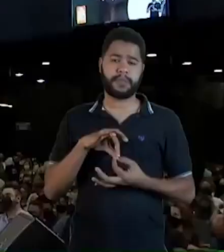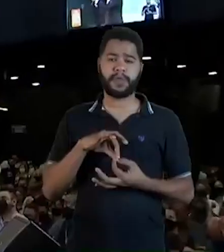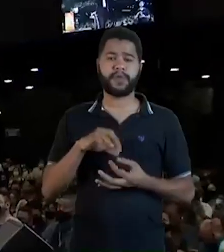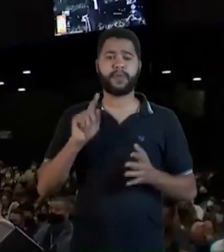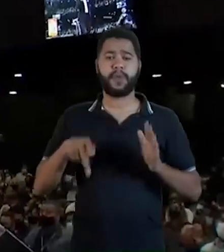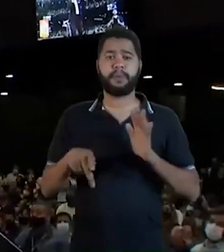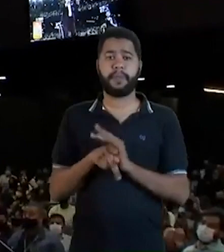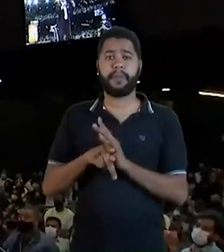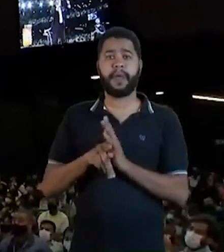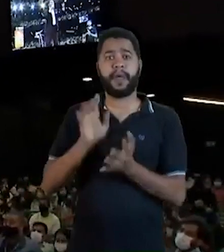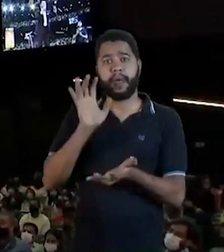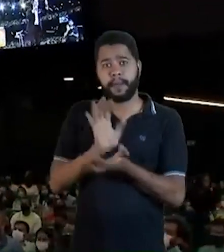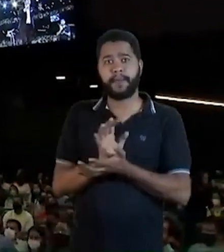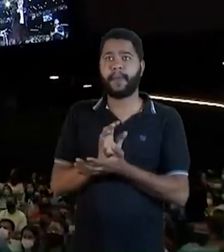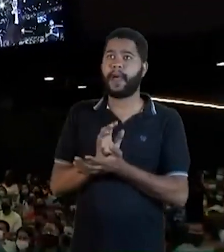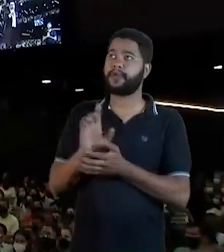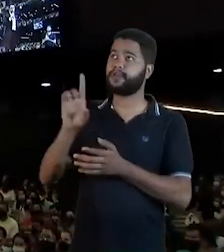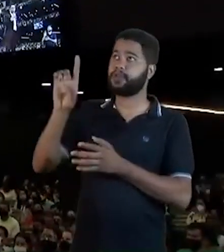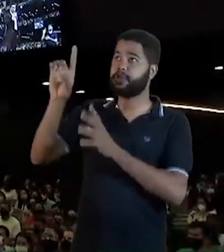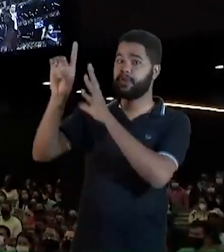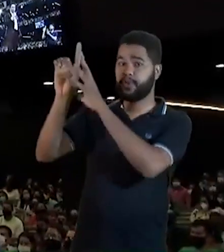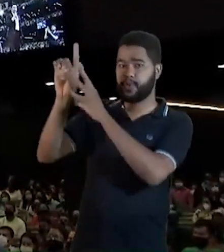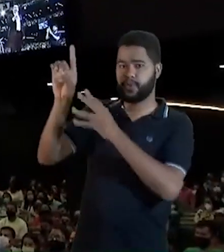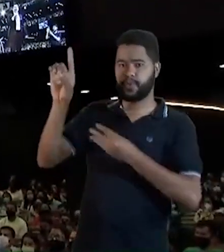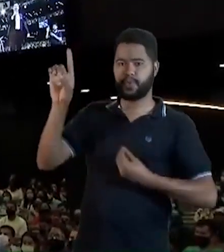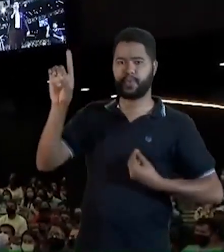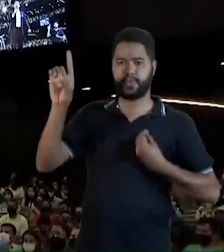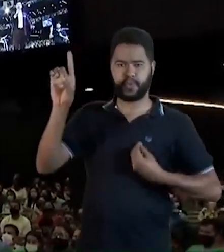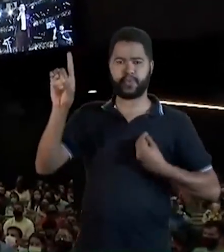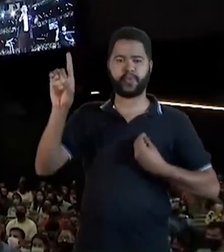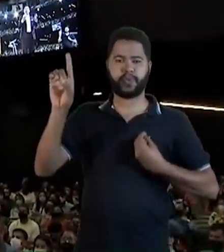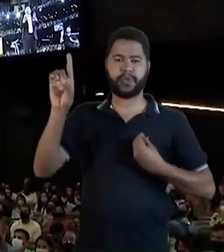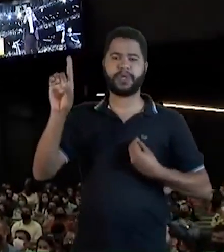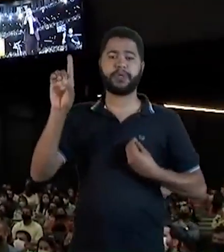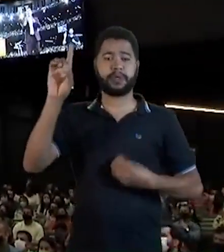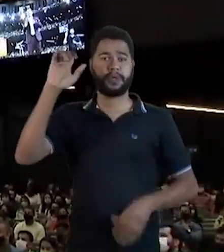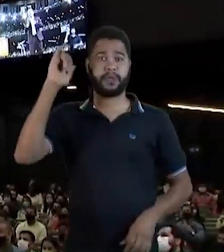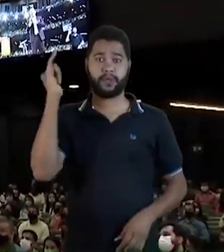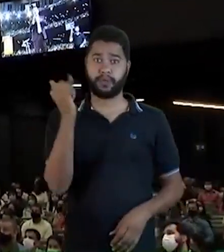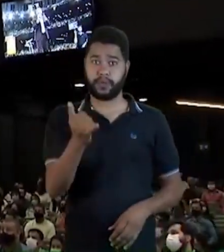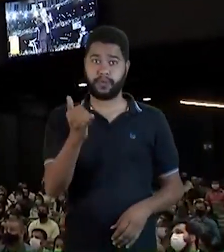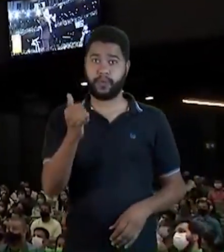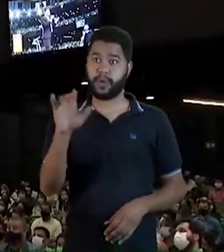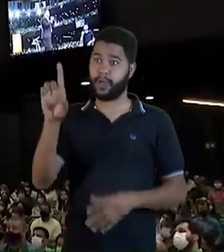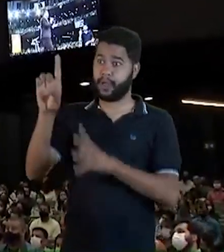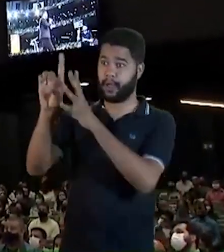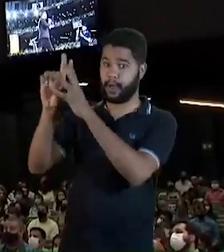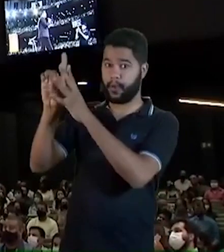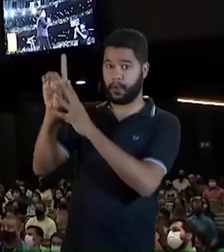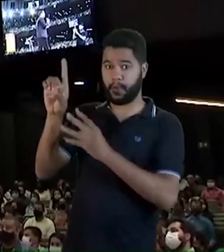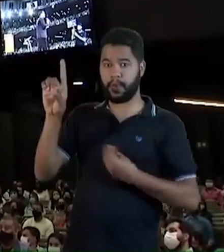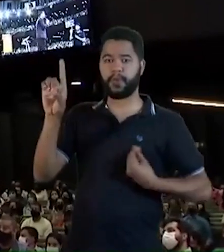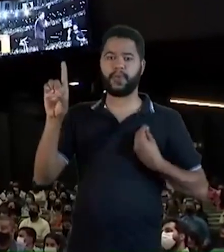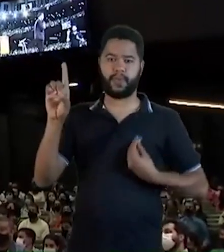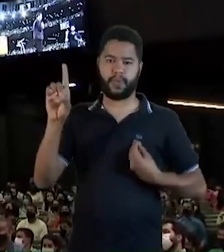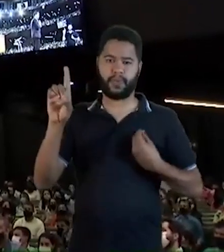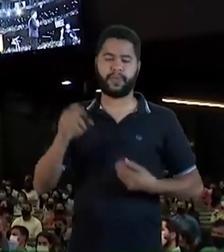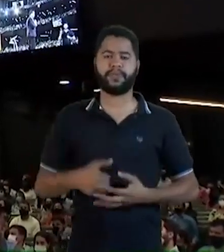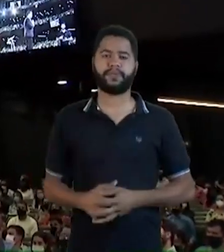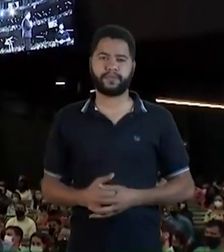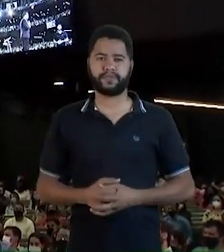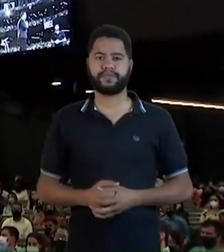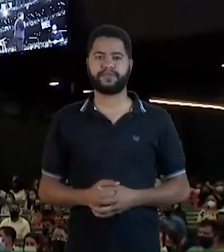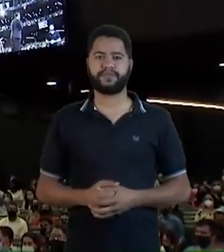espírito é a parte que te faz parecido com Deus é aquilo que Deus falou feito à Imagem e Semelhança dele